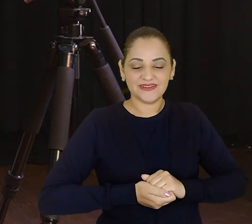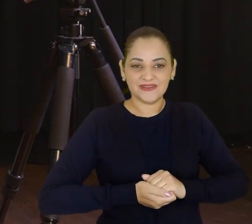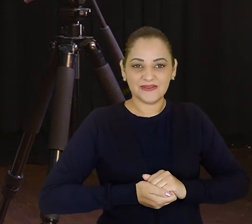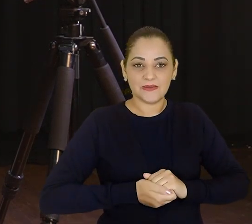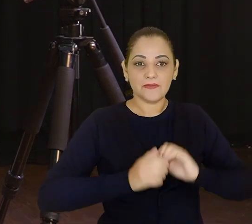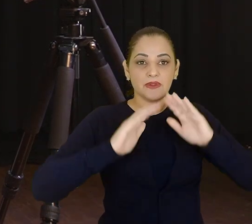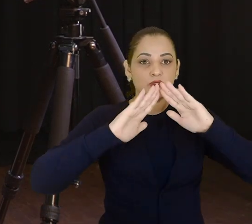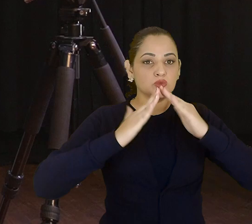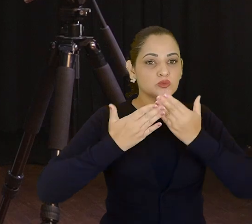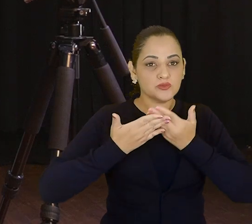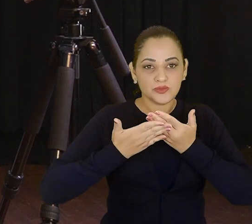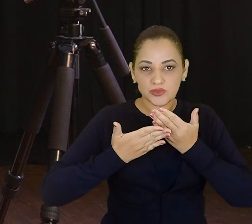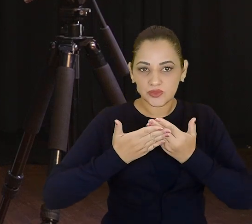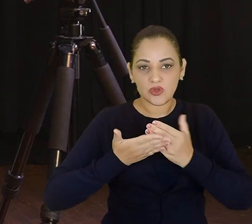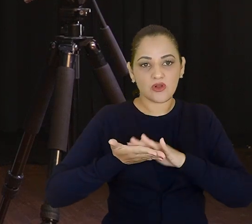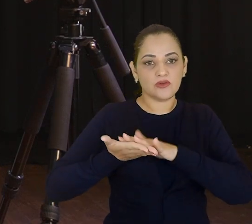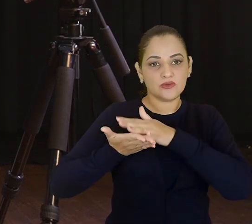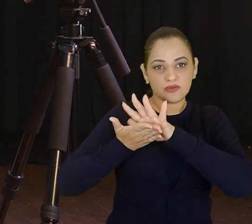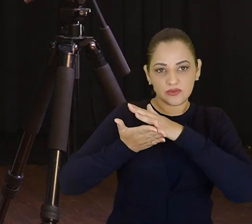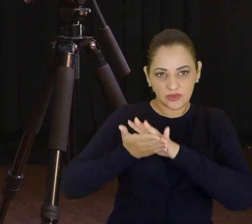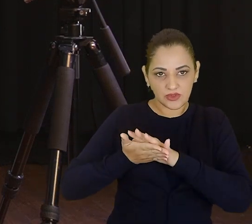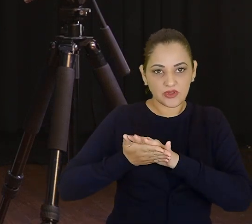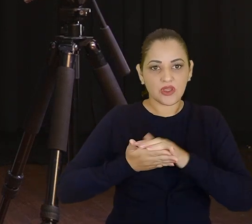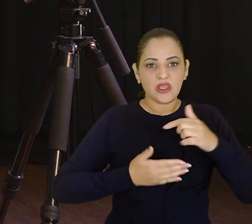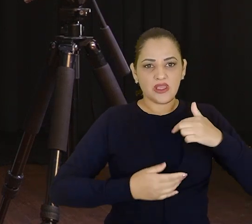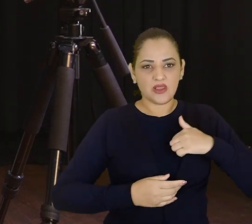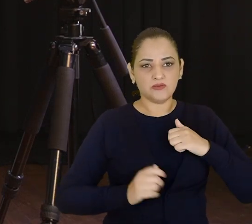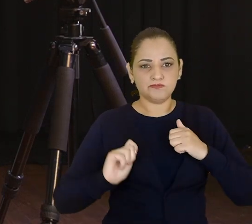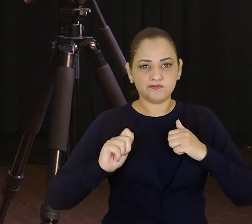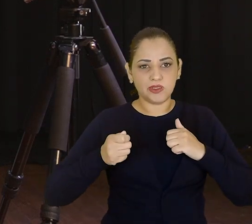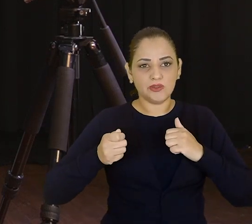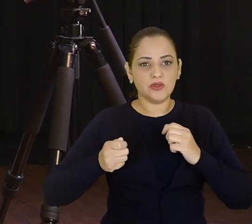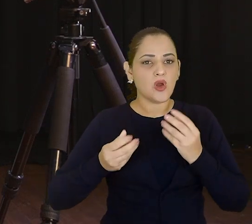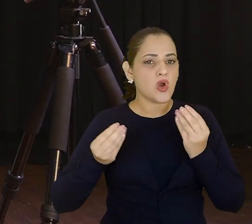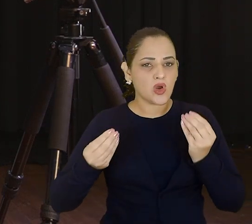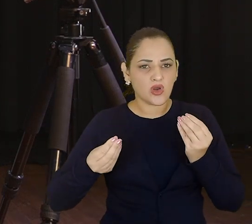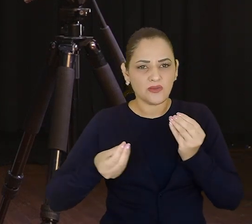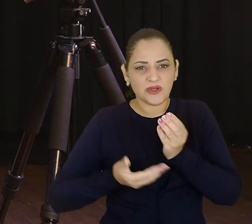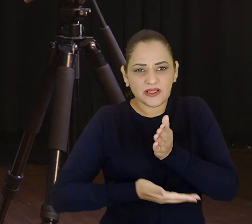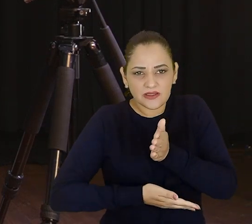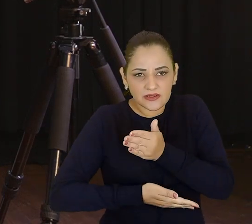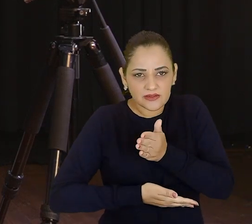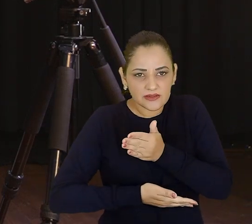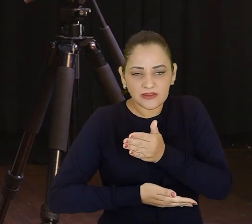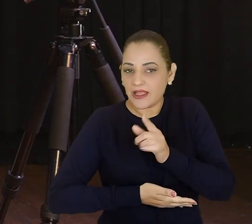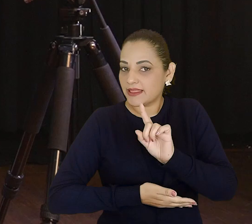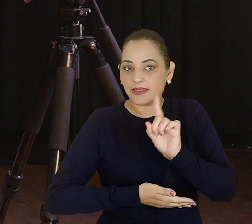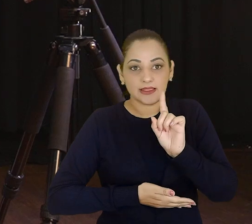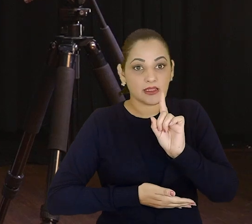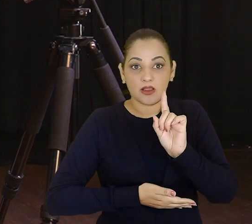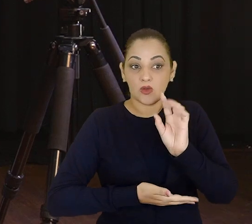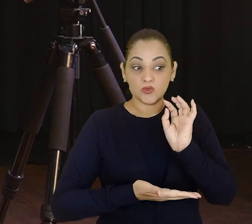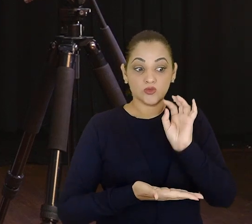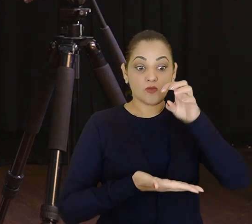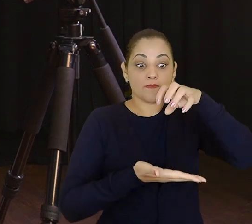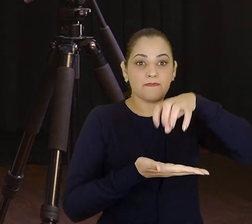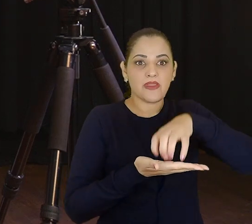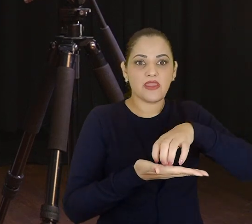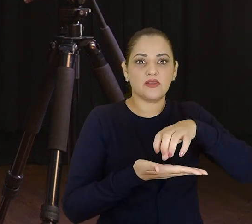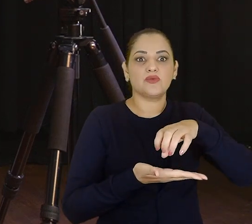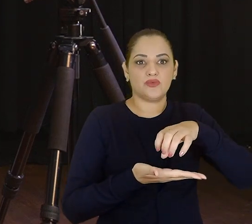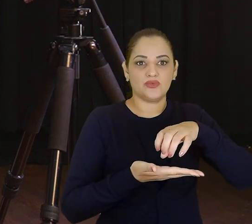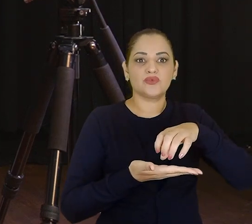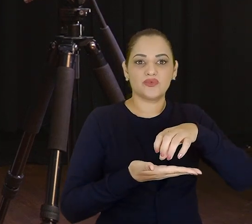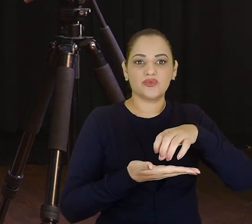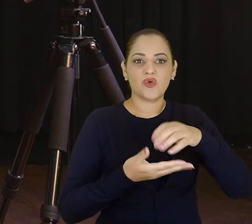Só que eu não vou tocar numa escola de samba aqui na beirinha. Na escola de samba eu vou tocar no centro, num tambor com afinação mais